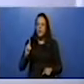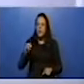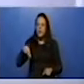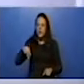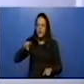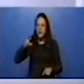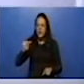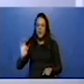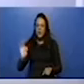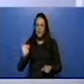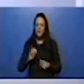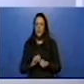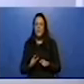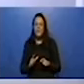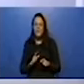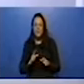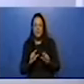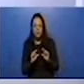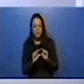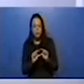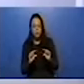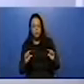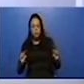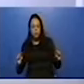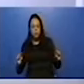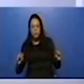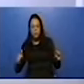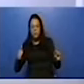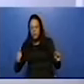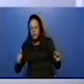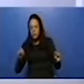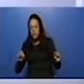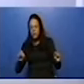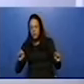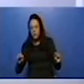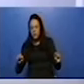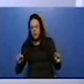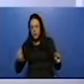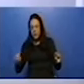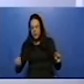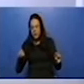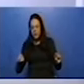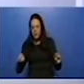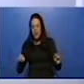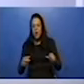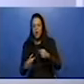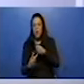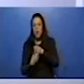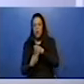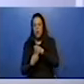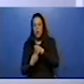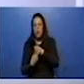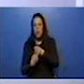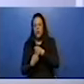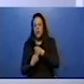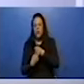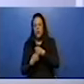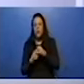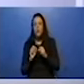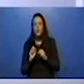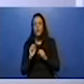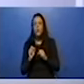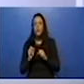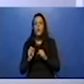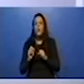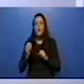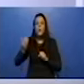tenho uma frase grande, afirmativa no passado, o que eu faço? Eu coloco o meu verbo, ó, no passado. O que eu fiz aqui?